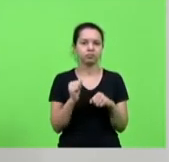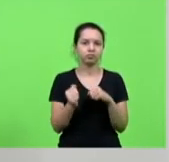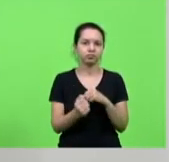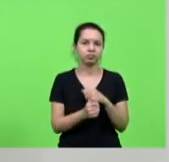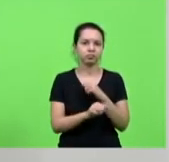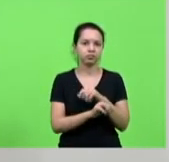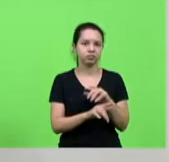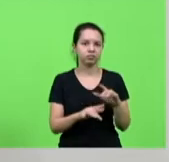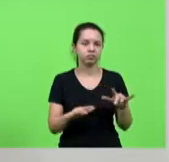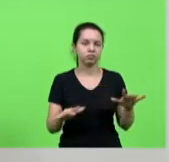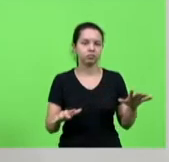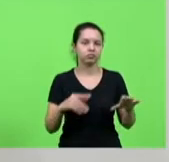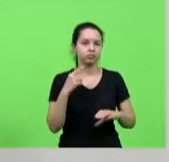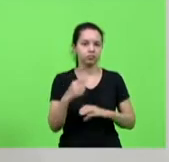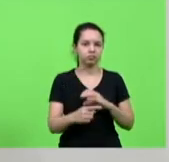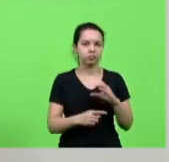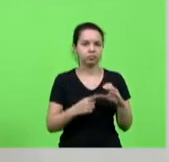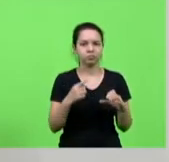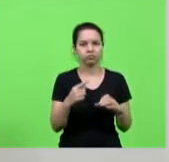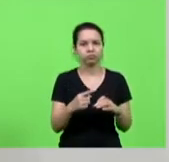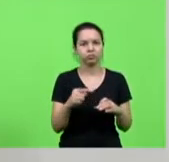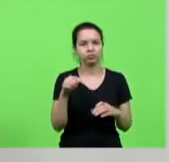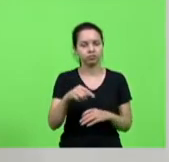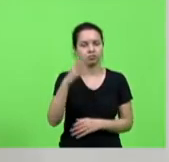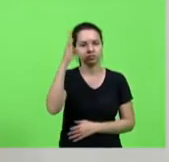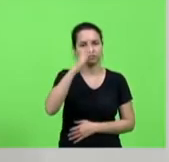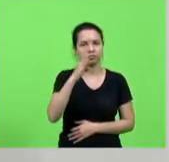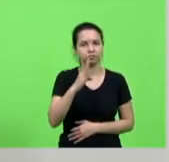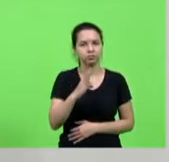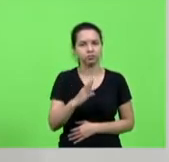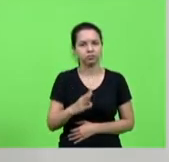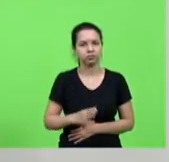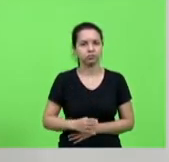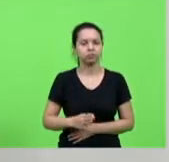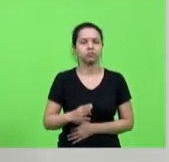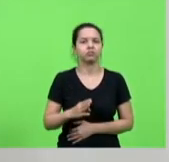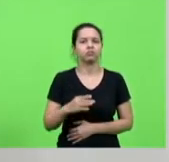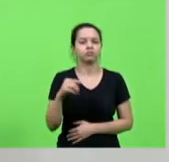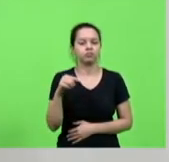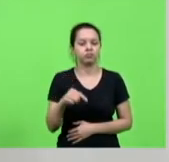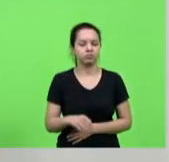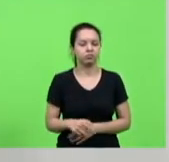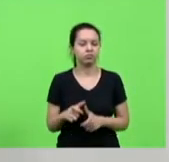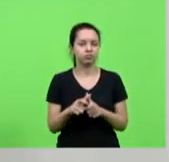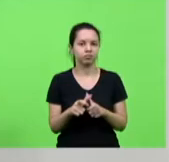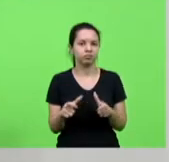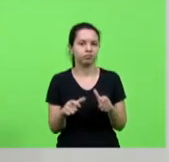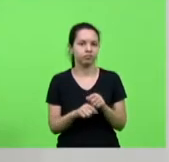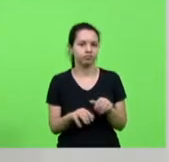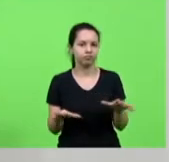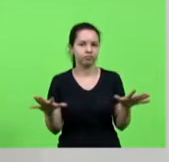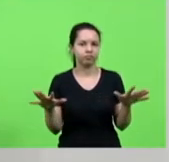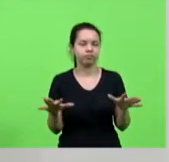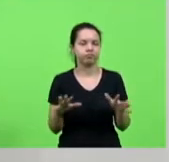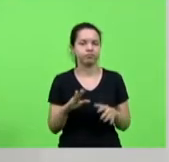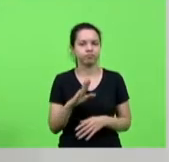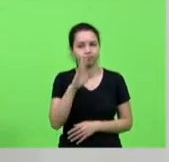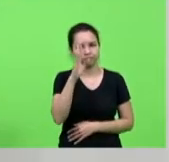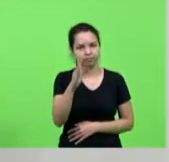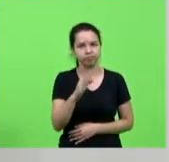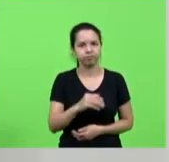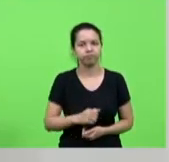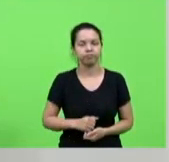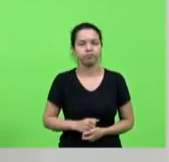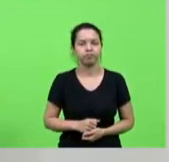mundo e que tem no Brasil um dos maiores focos. Acompanhava aqui a fala do deputado Vicente Carro